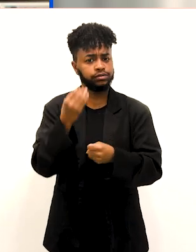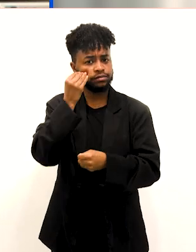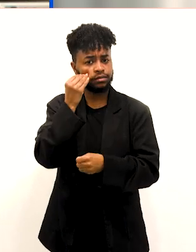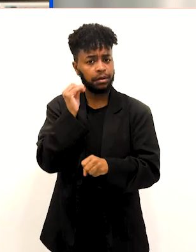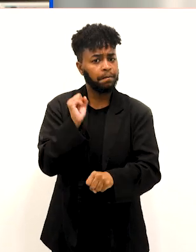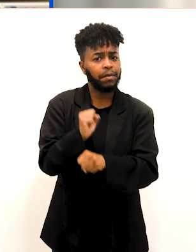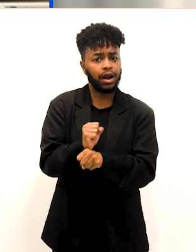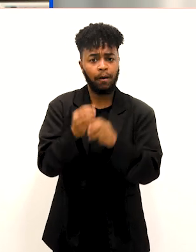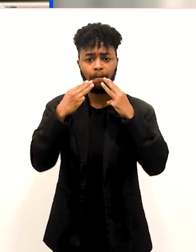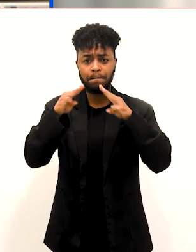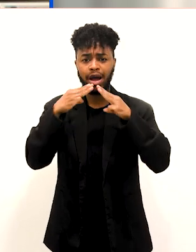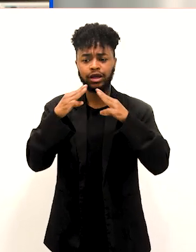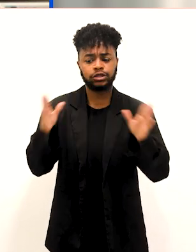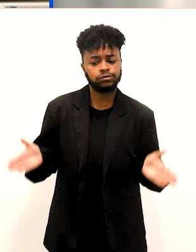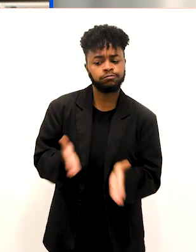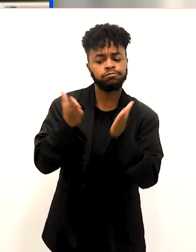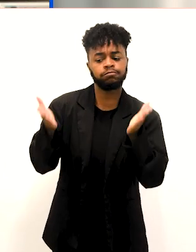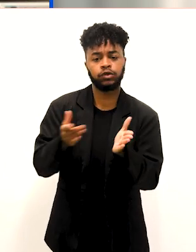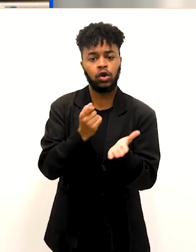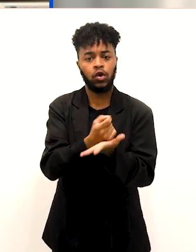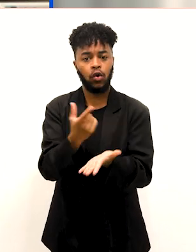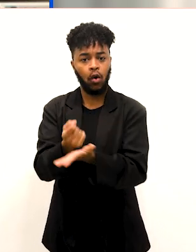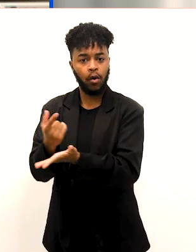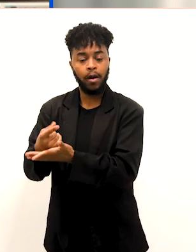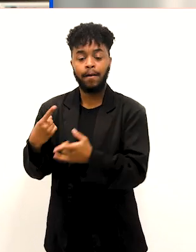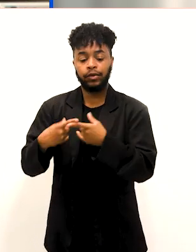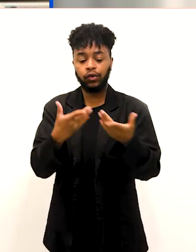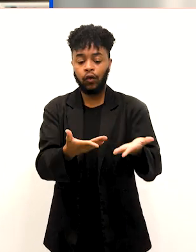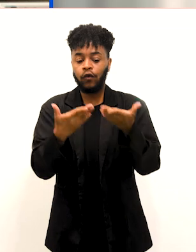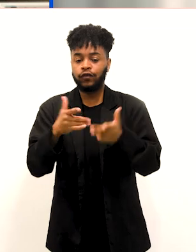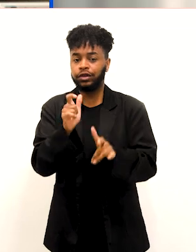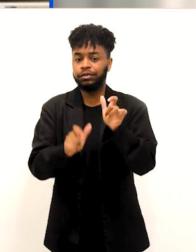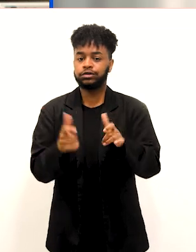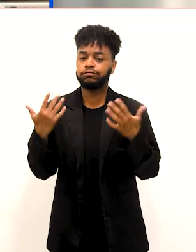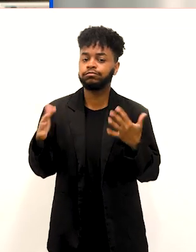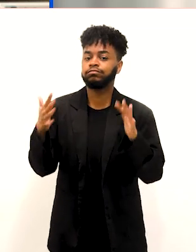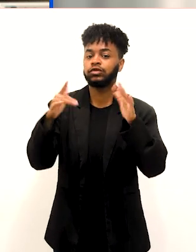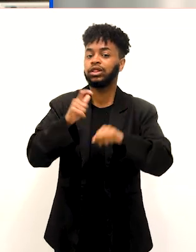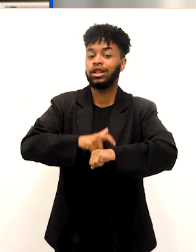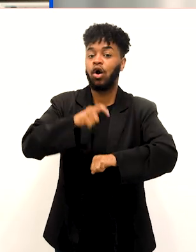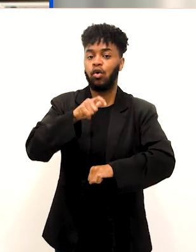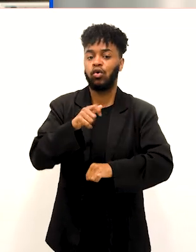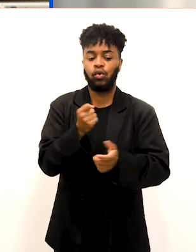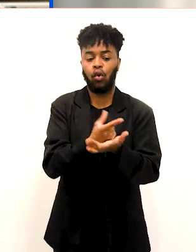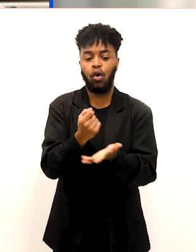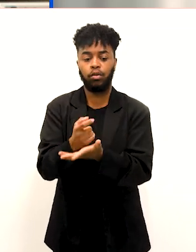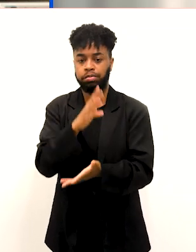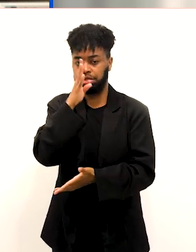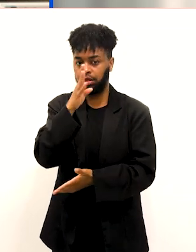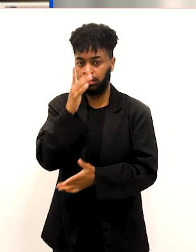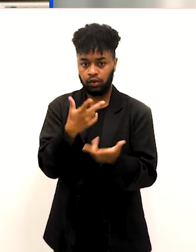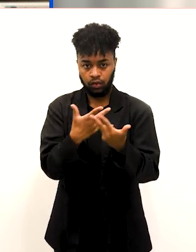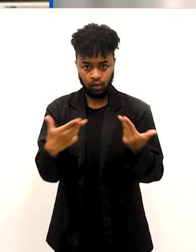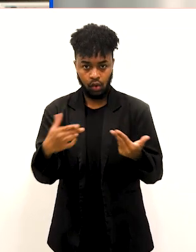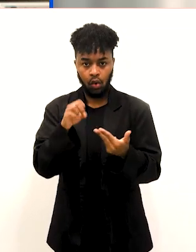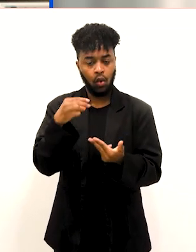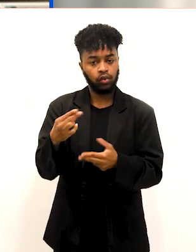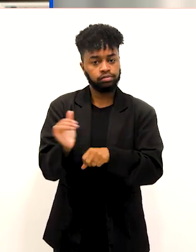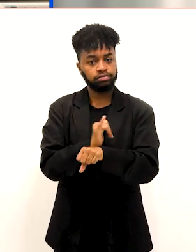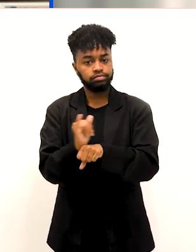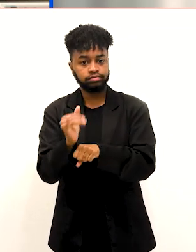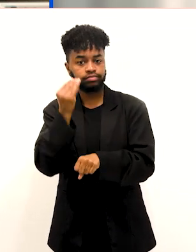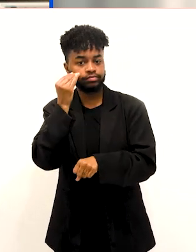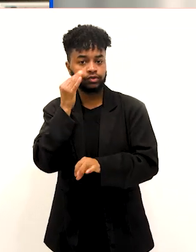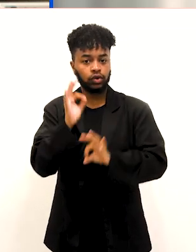do marketing muito forte, de uma certa engenharia social que convida as pessoas para uma celebração muito instantânea ou para buscar atalhos na construção